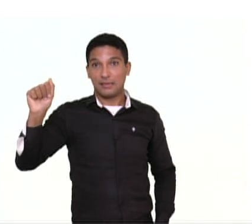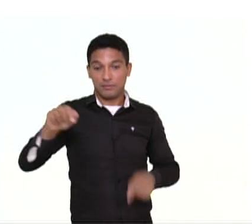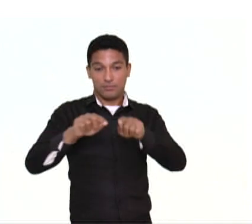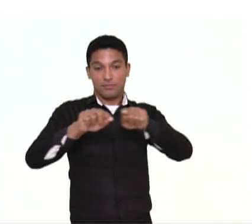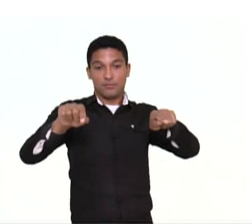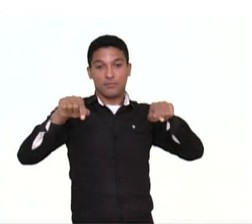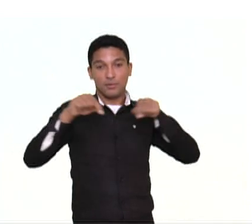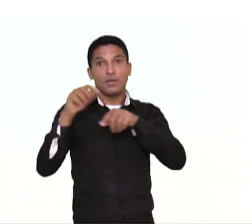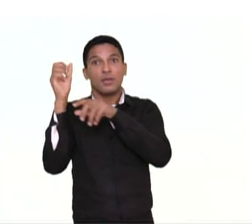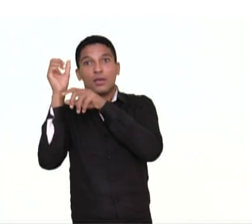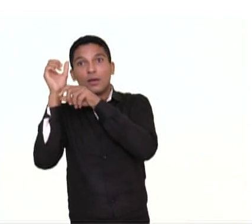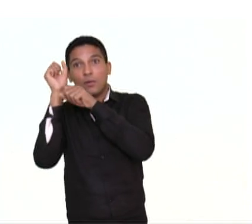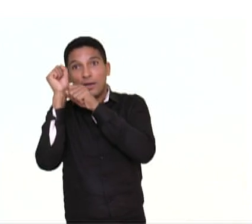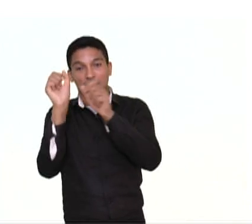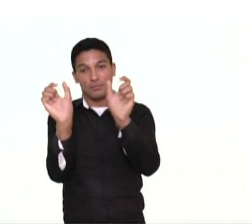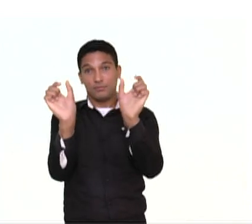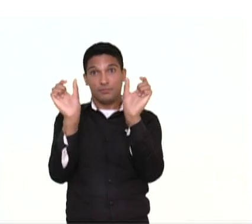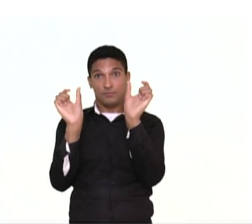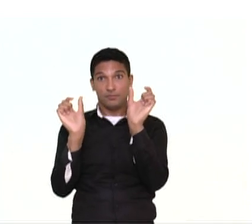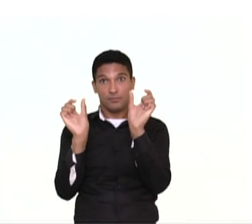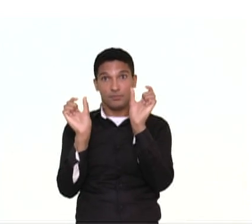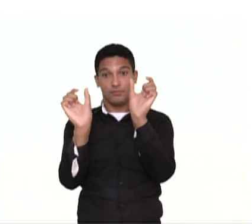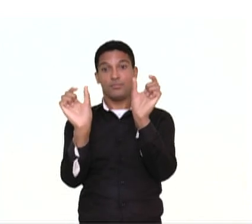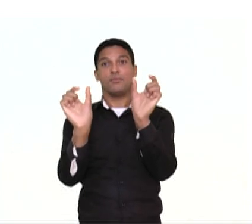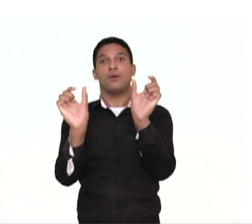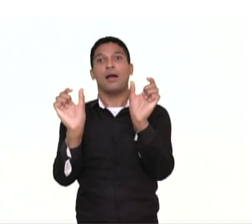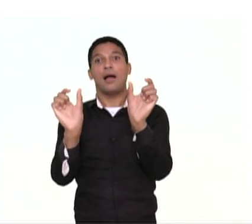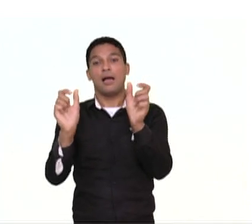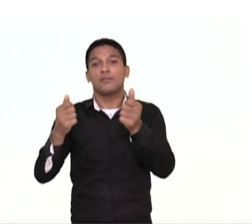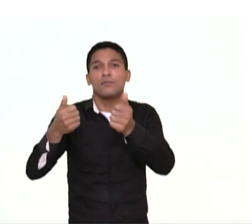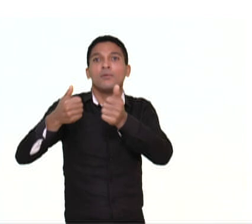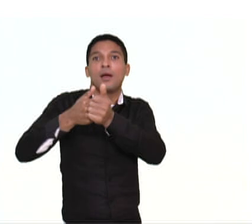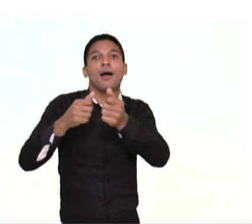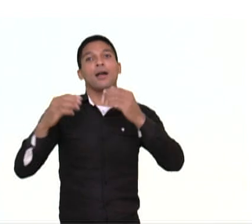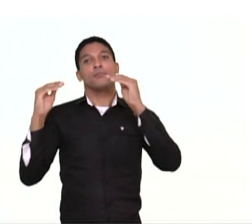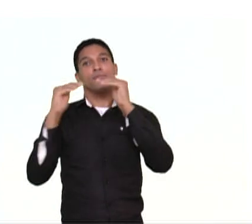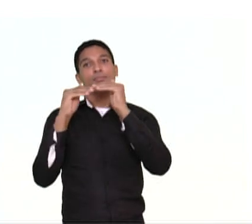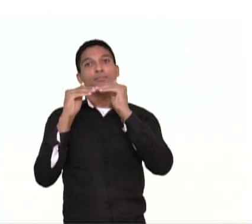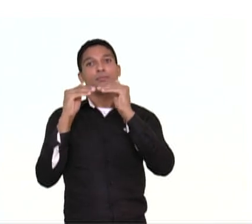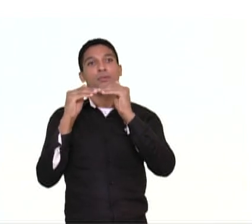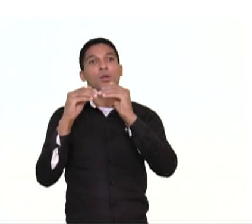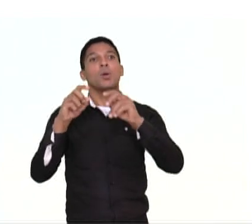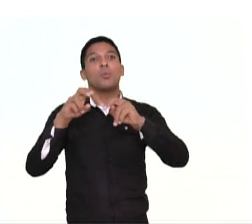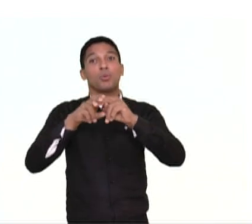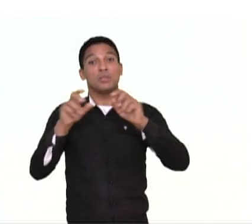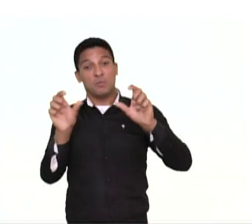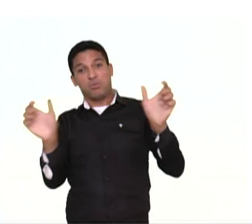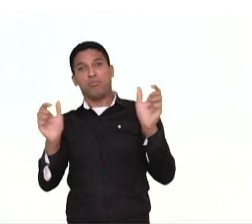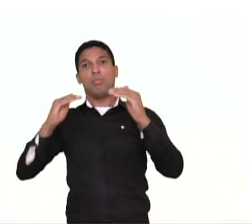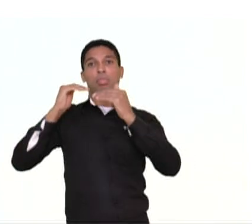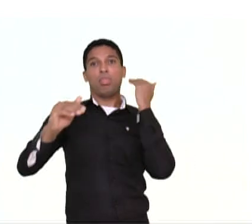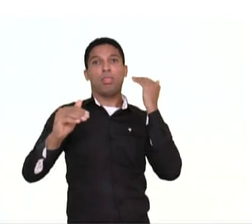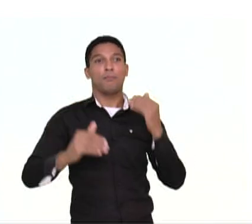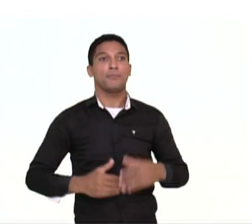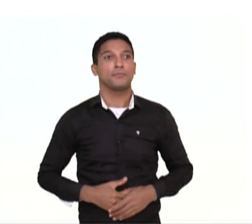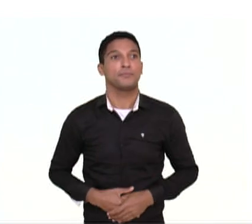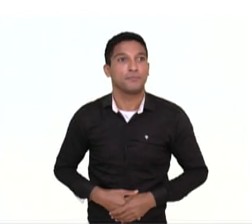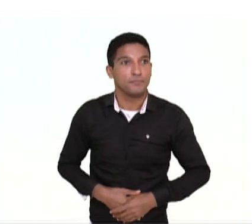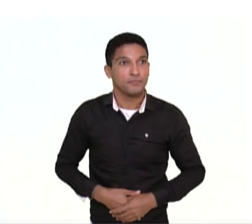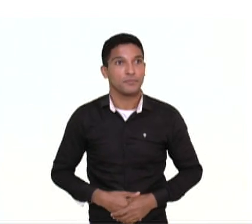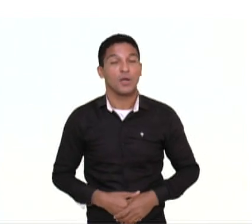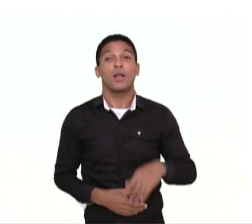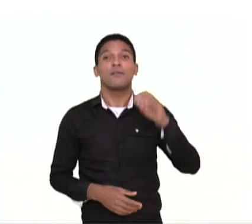a concordância com os dois, numeral. A terceira, visitei uma exposição de esculturas e quadros